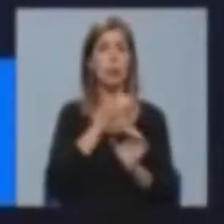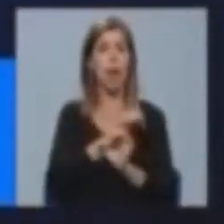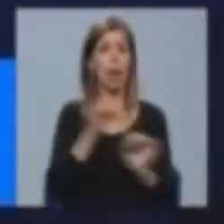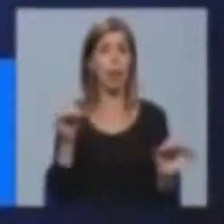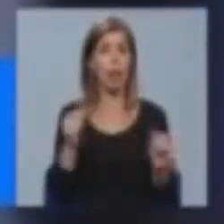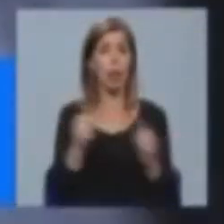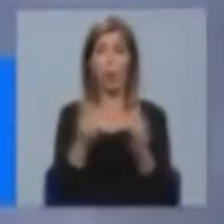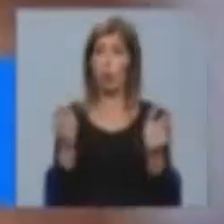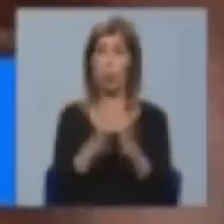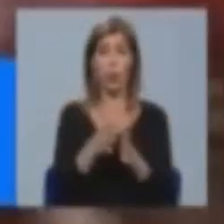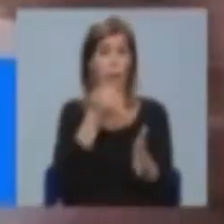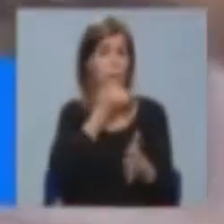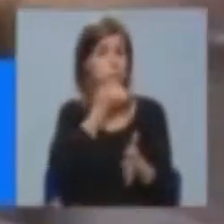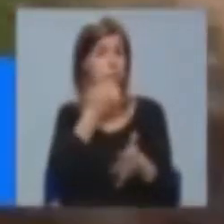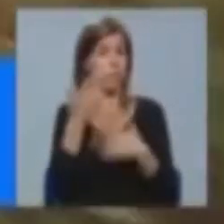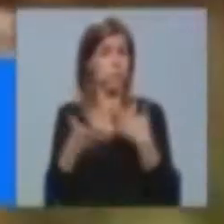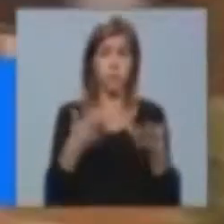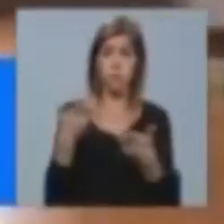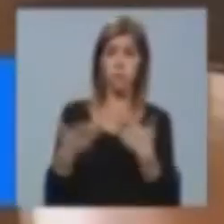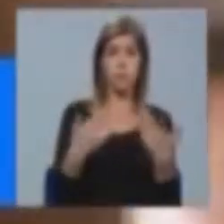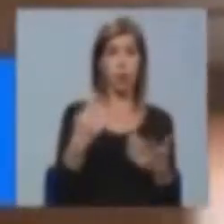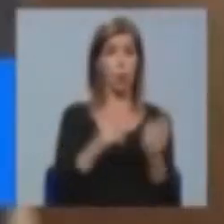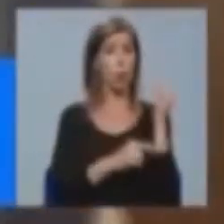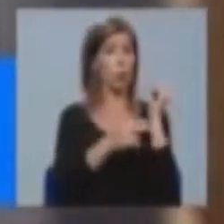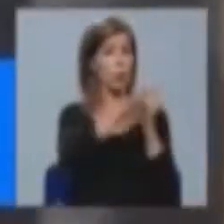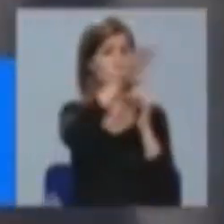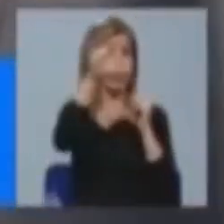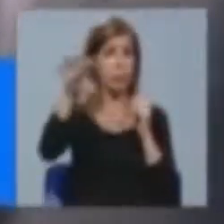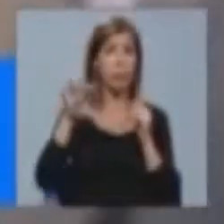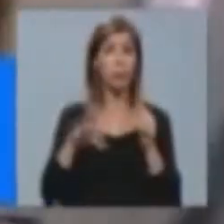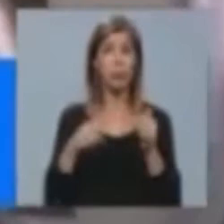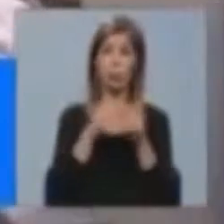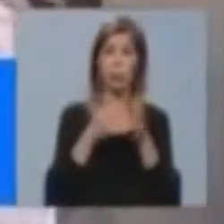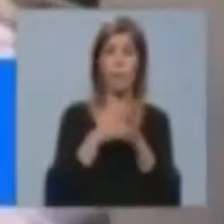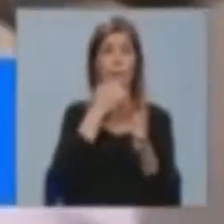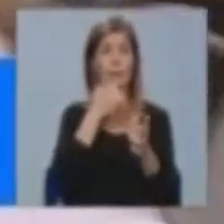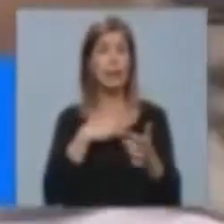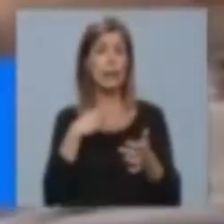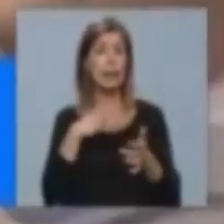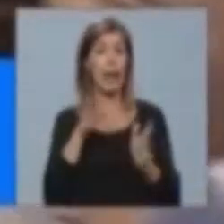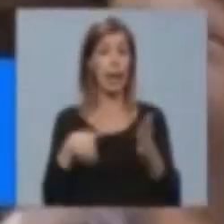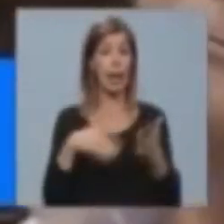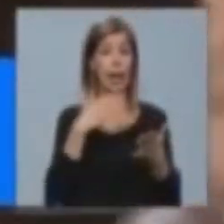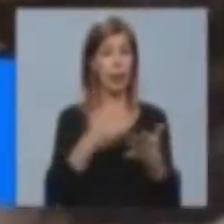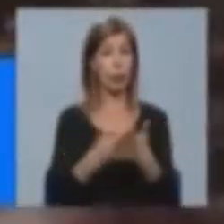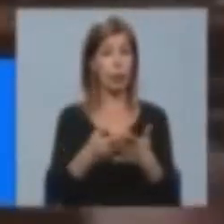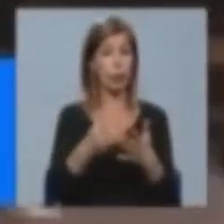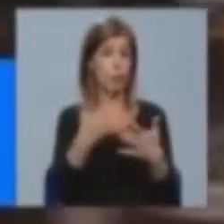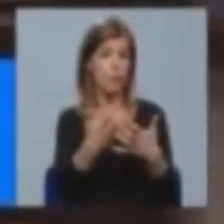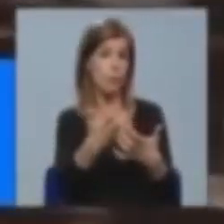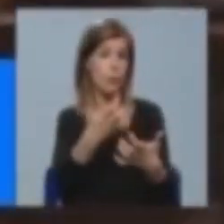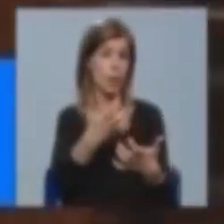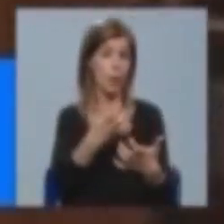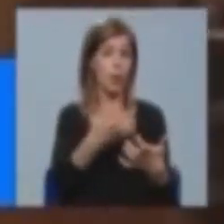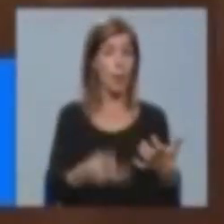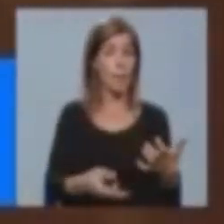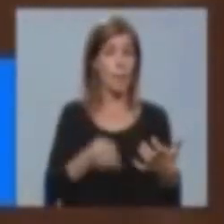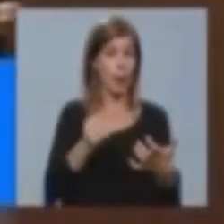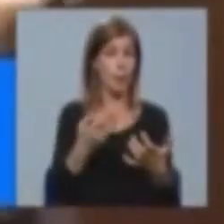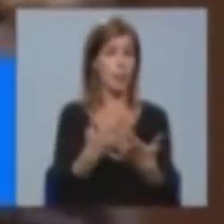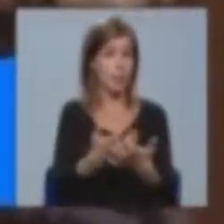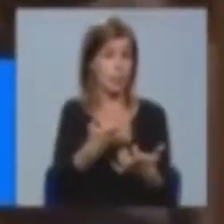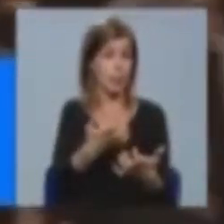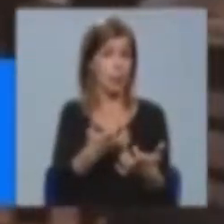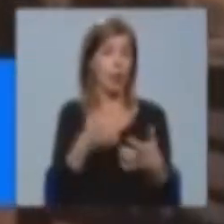Todos estão entusiasmados em cada um dos concelhos, em conseguir que as nossas candidaturas prestigiem o Partido Socialista,